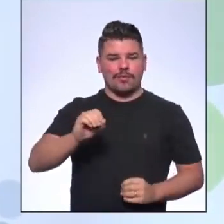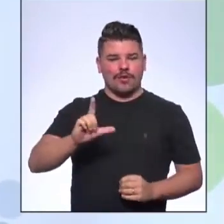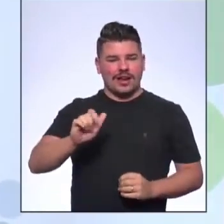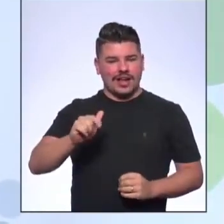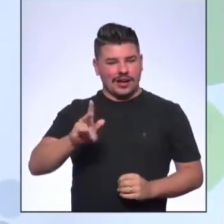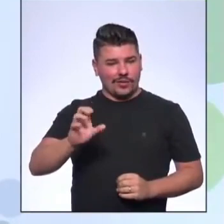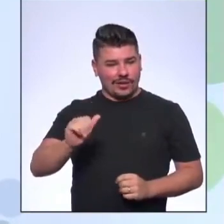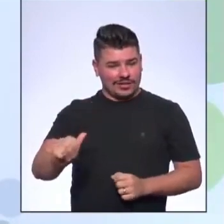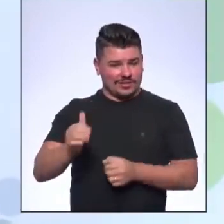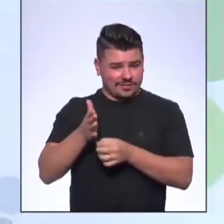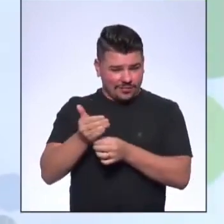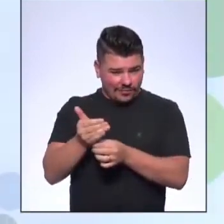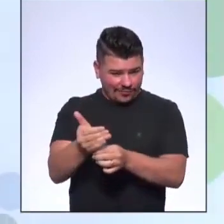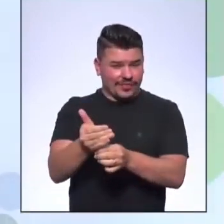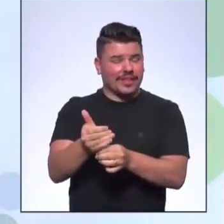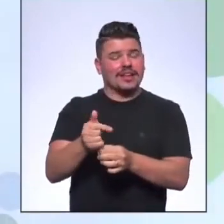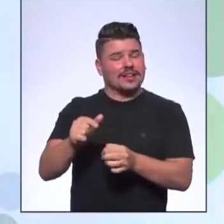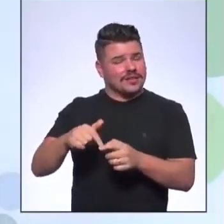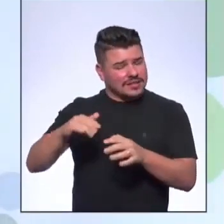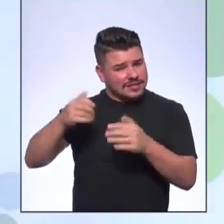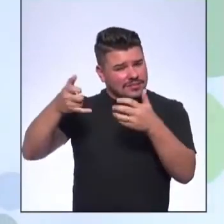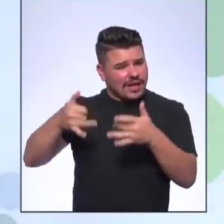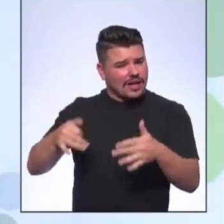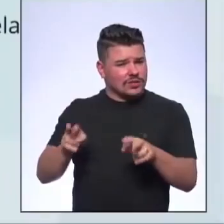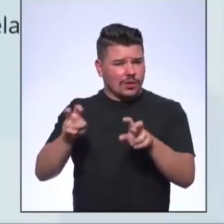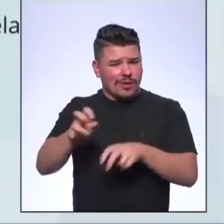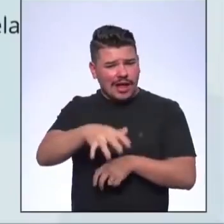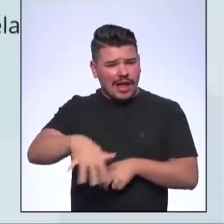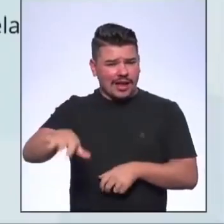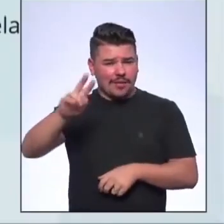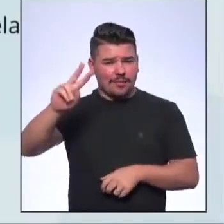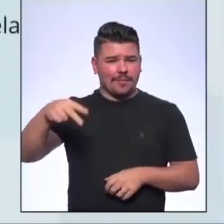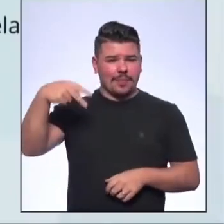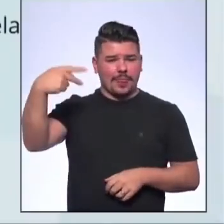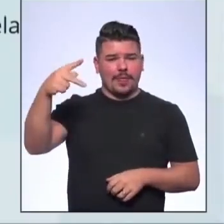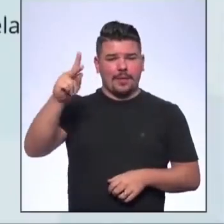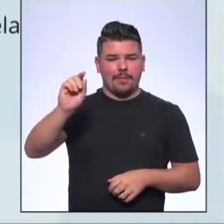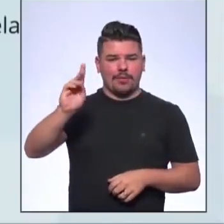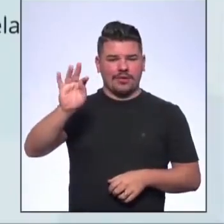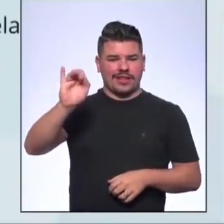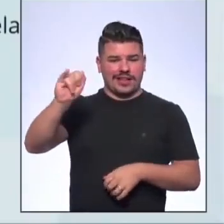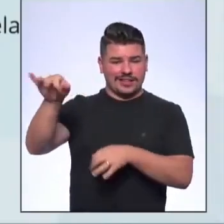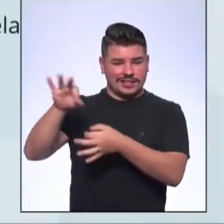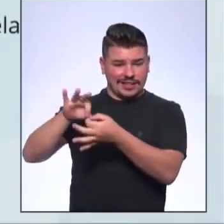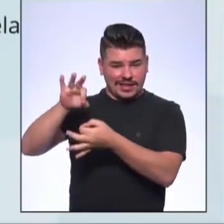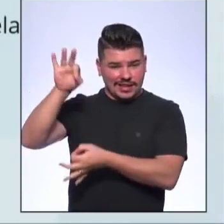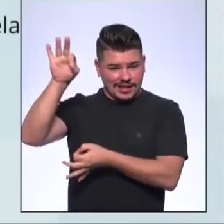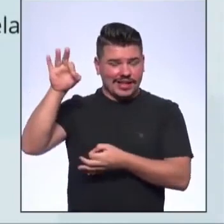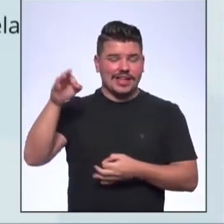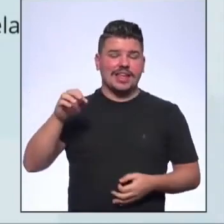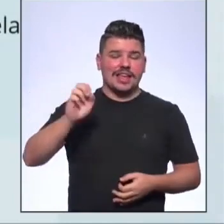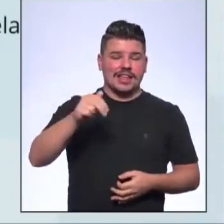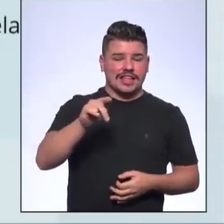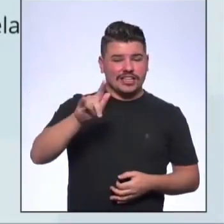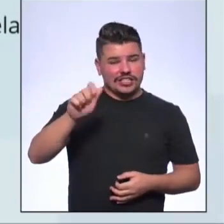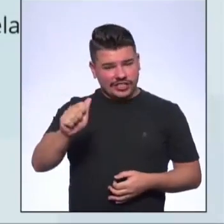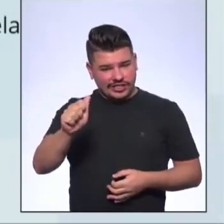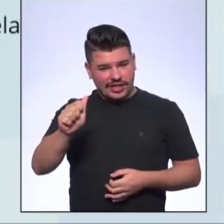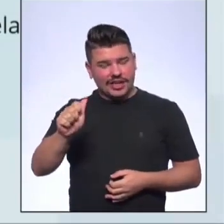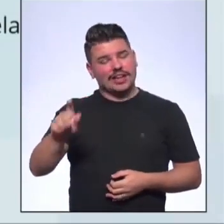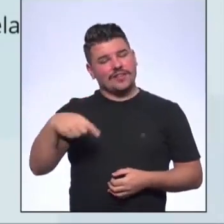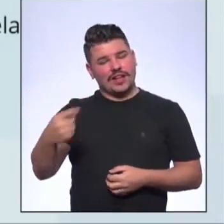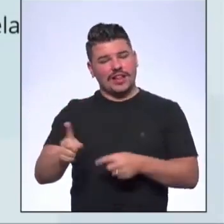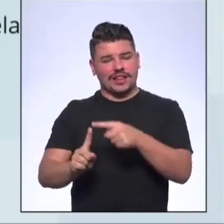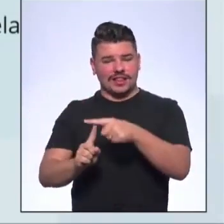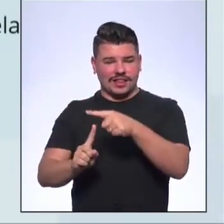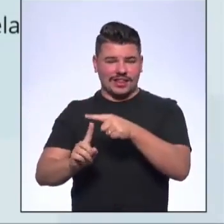Potência, tá? Potência, quando a gente fala de potência, está relacionada em 2 grandezas fundamentais: energia e tempo, tá? Tá lá, ó.